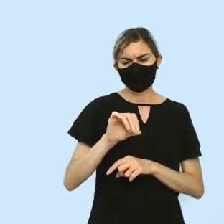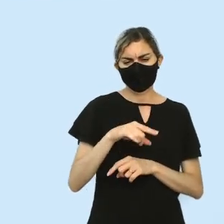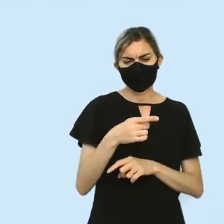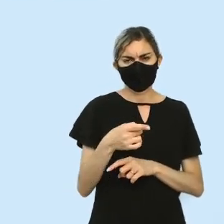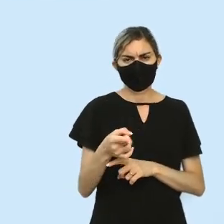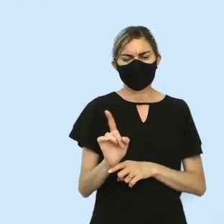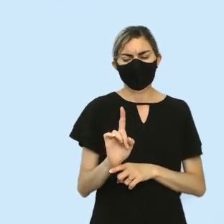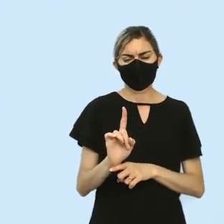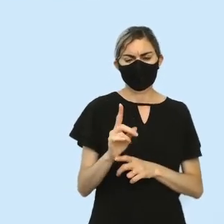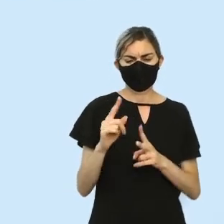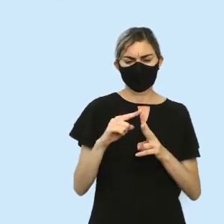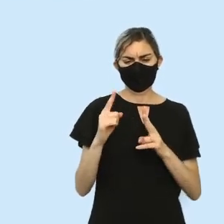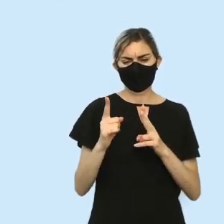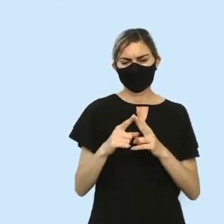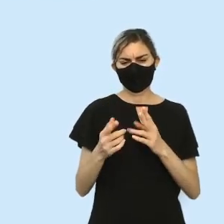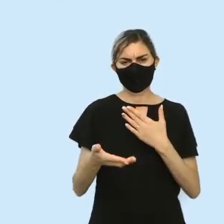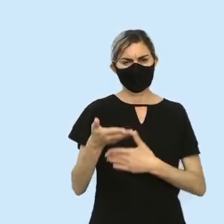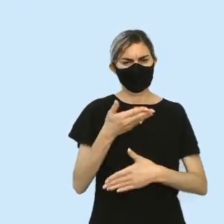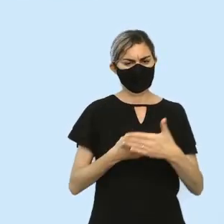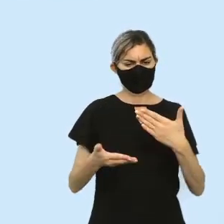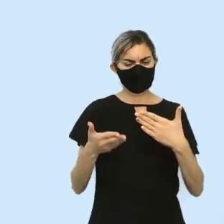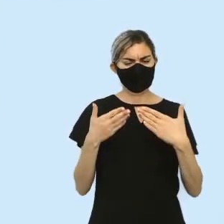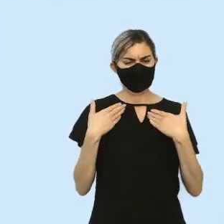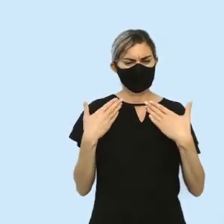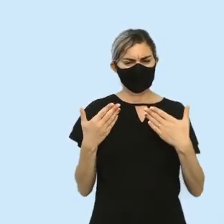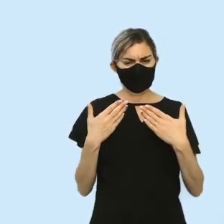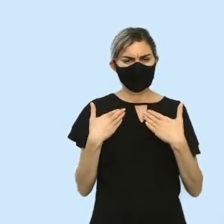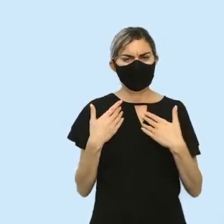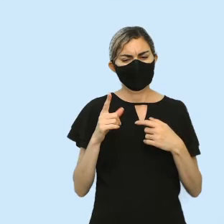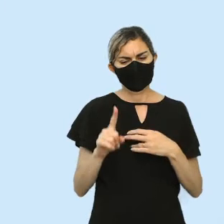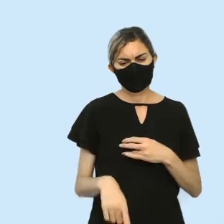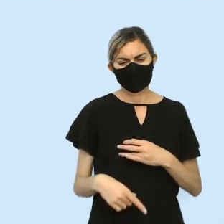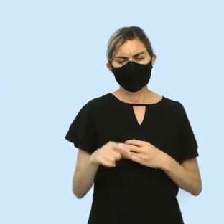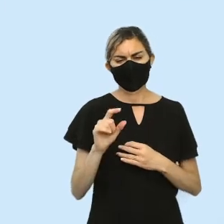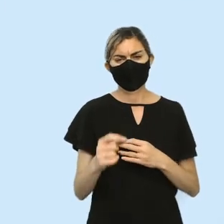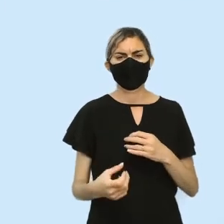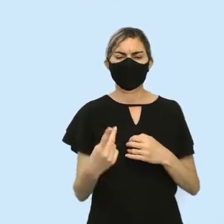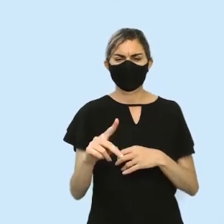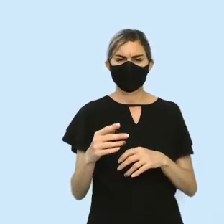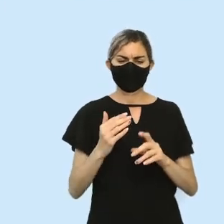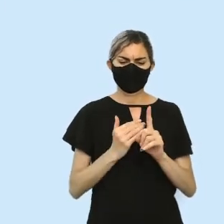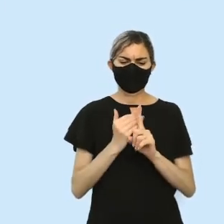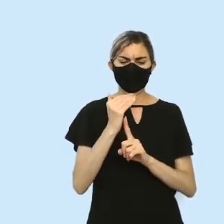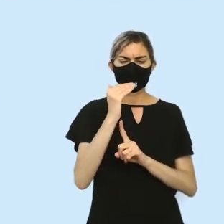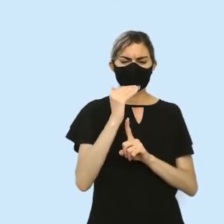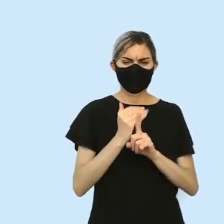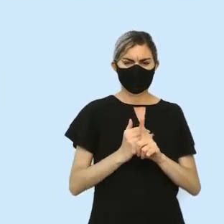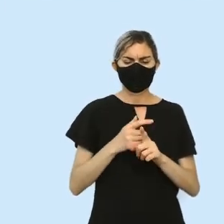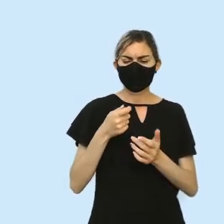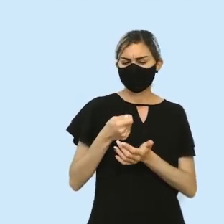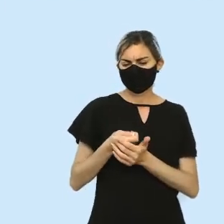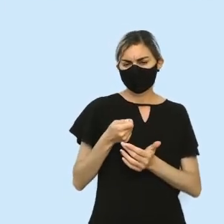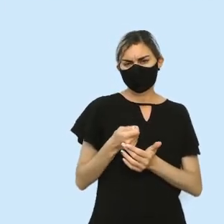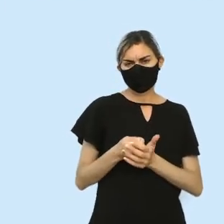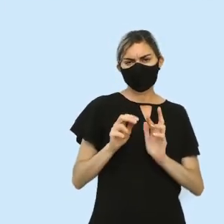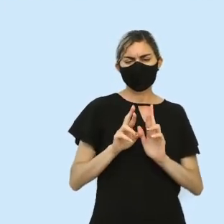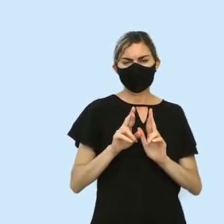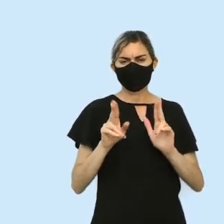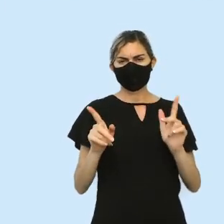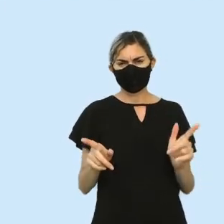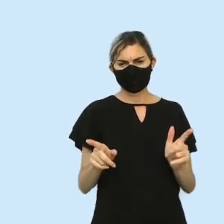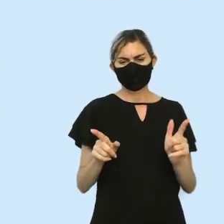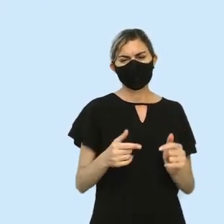que dois corpos troquem de calor entre si é que suas temperaturas devem ser